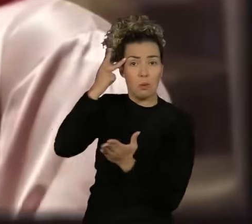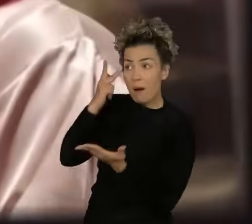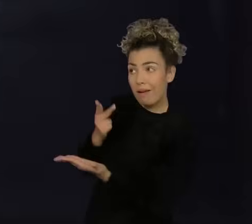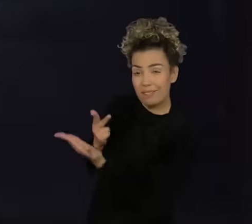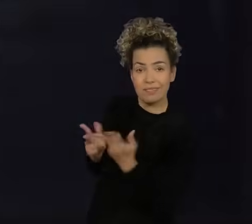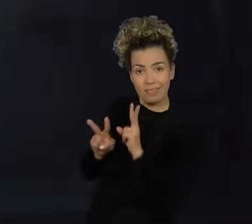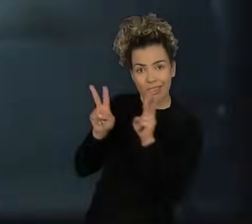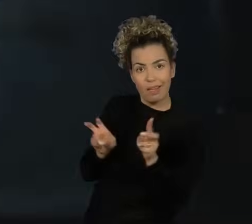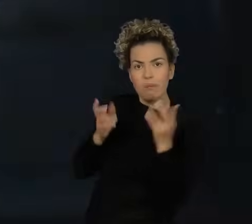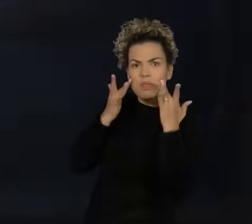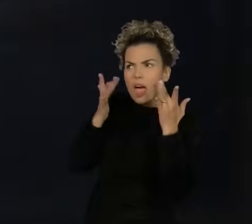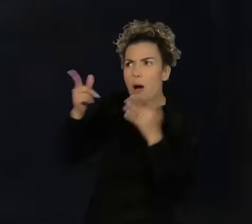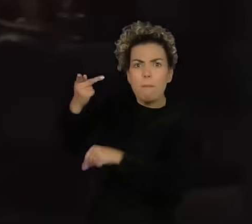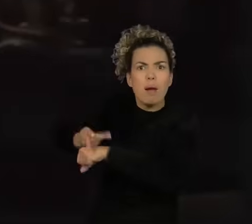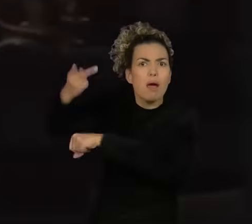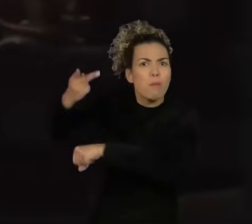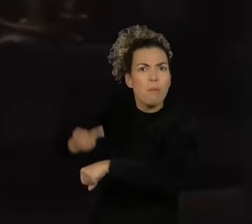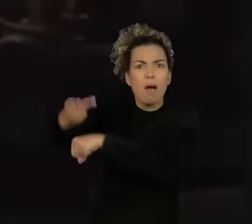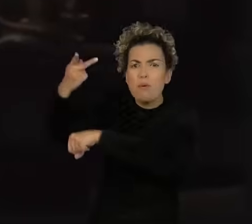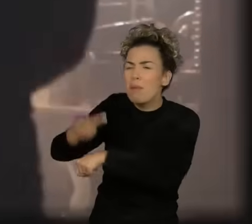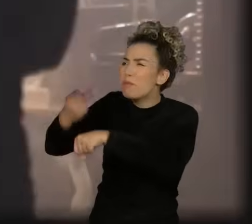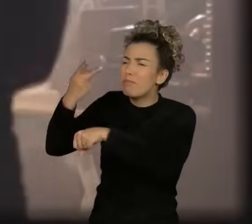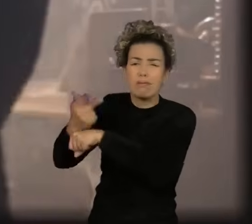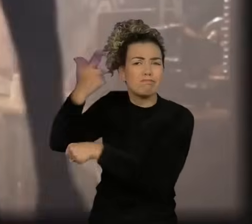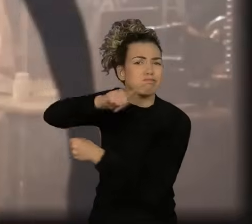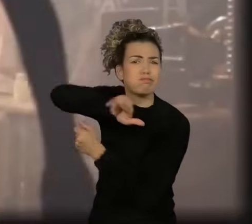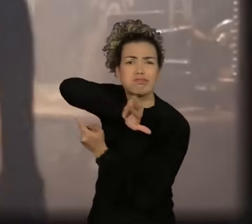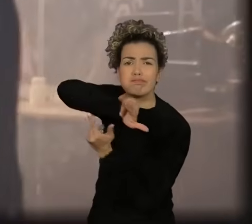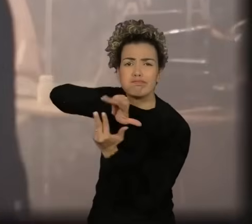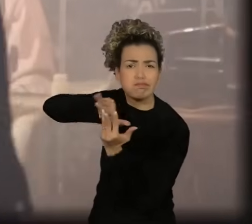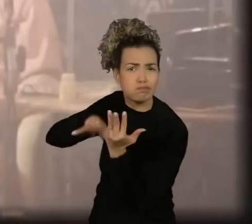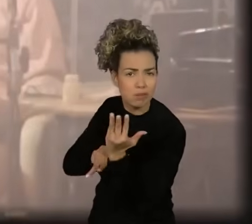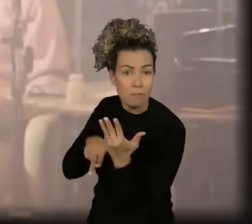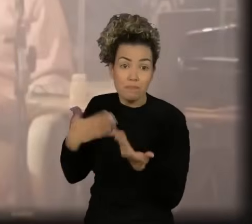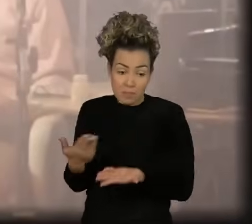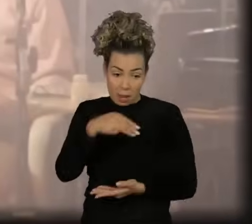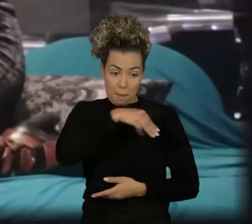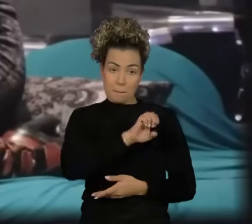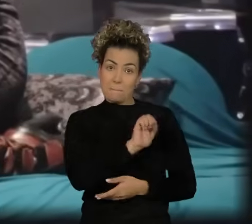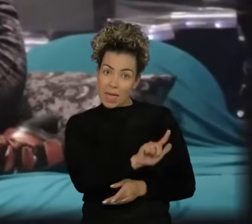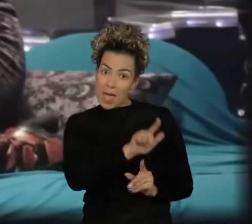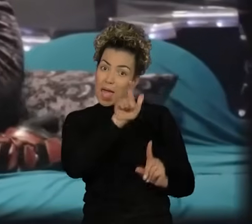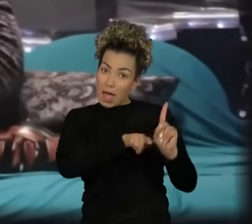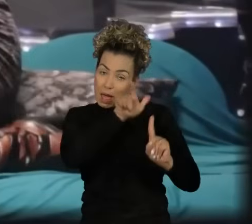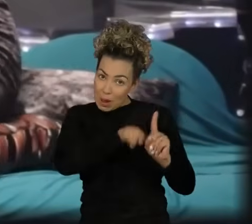recebeu várias premiações pelos seus trabalhos. Mel Lisboa, nossa